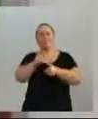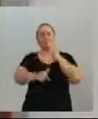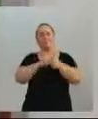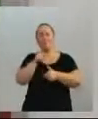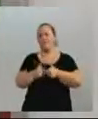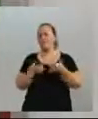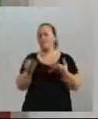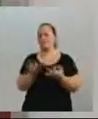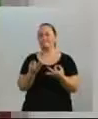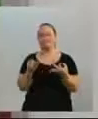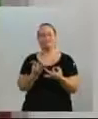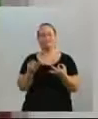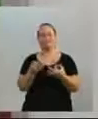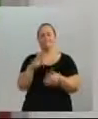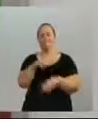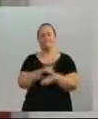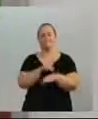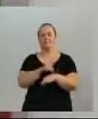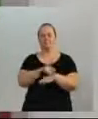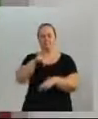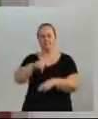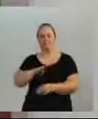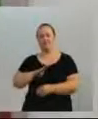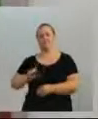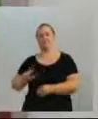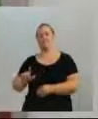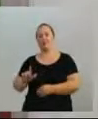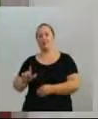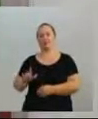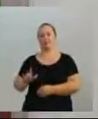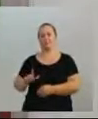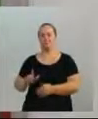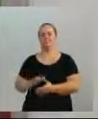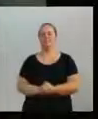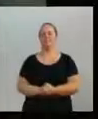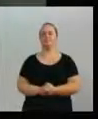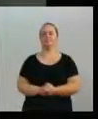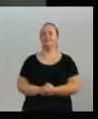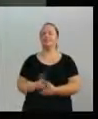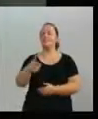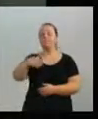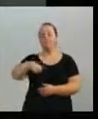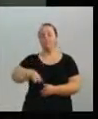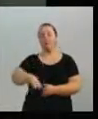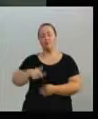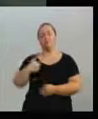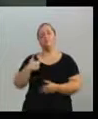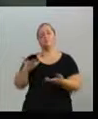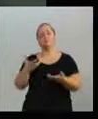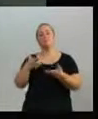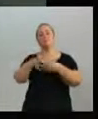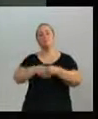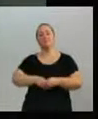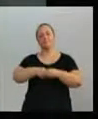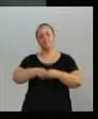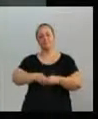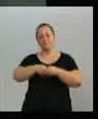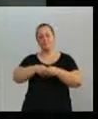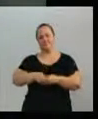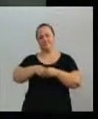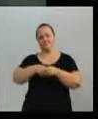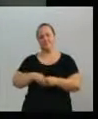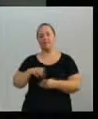tem executado aqui na cidade de Blumenau. E mais uma vez eu quero parabenizar